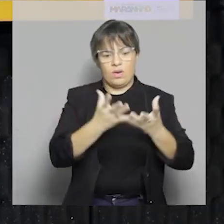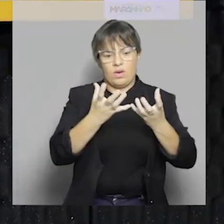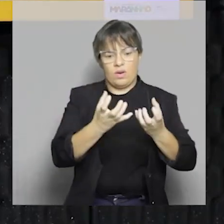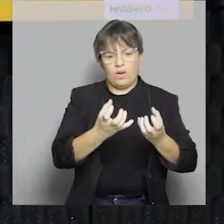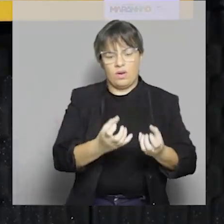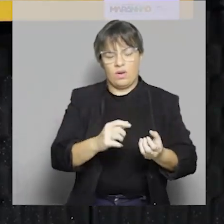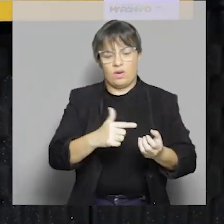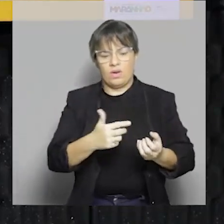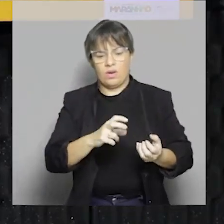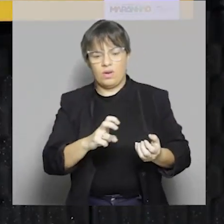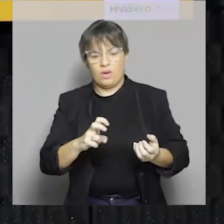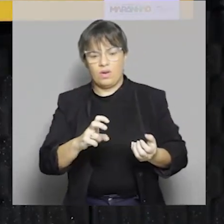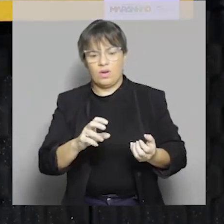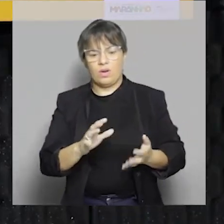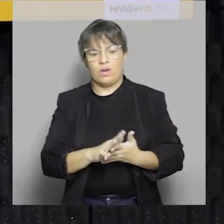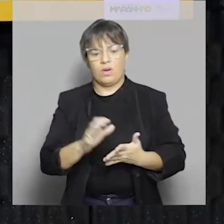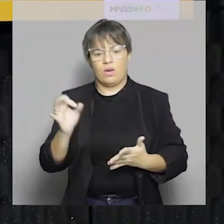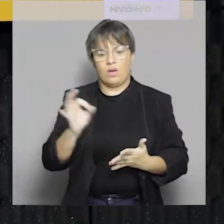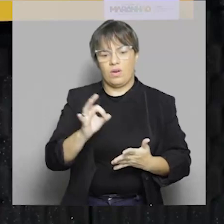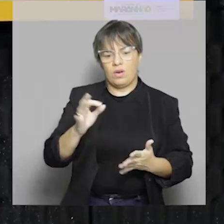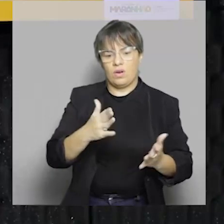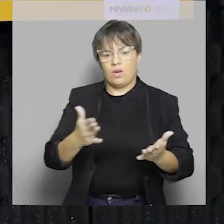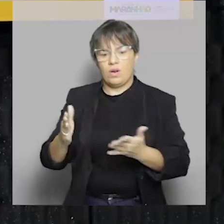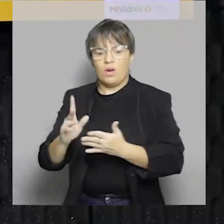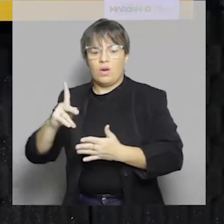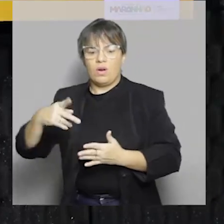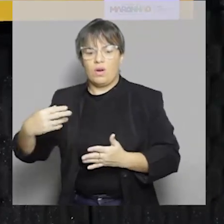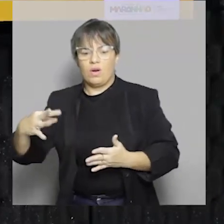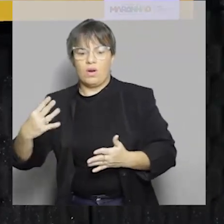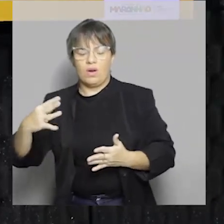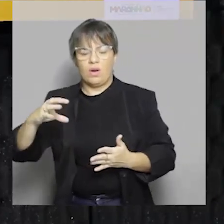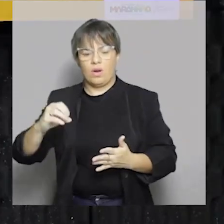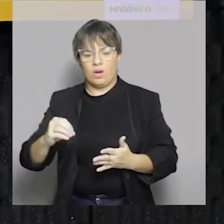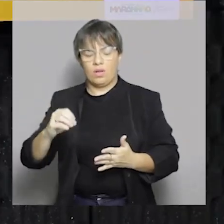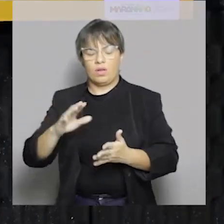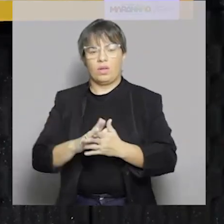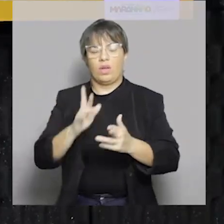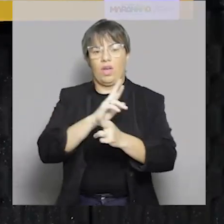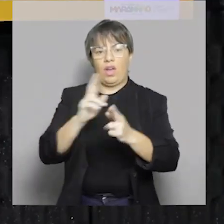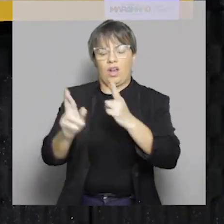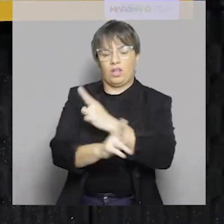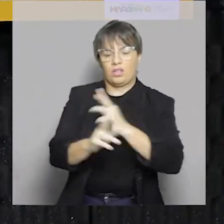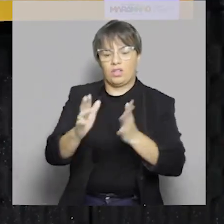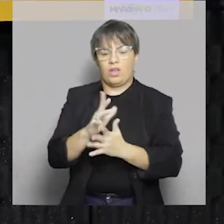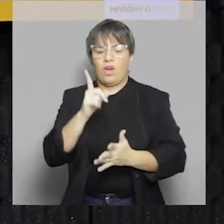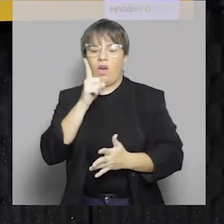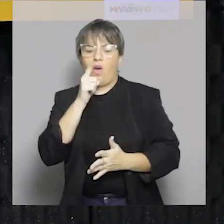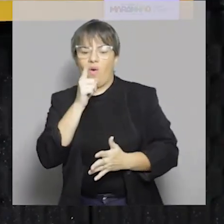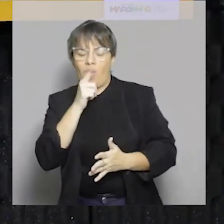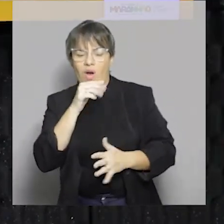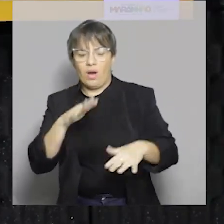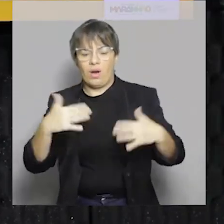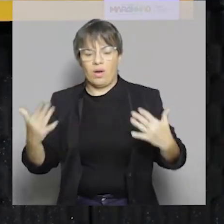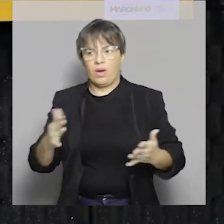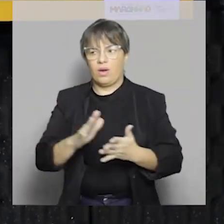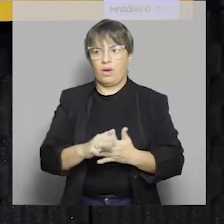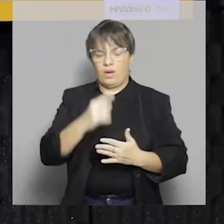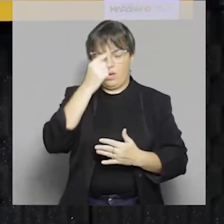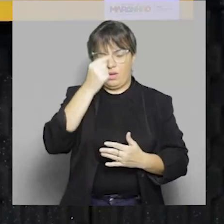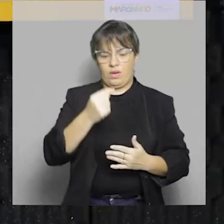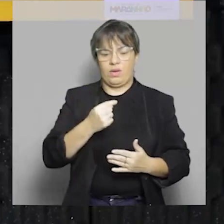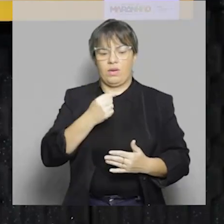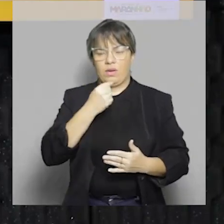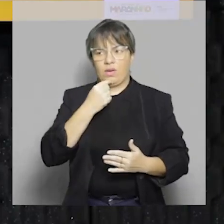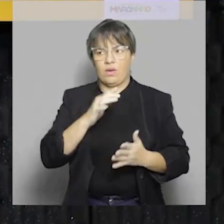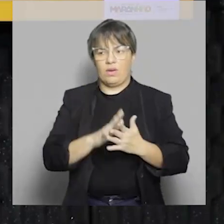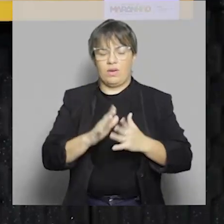infiltração, 25% de percolação em relação à água. Quando eu olho, por exemplo, as imagens seguintes, por